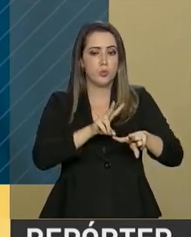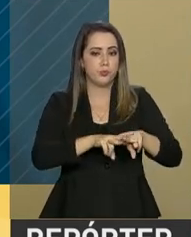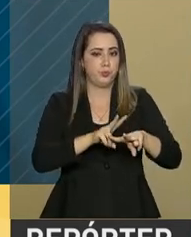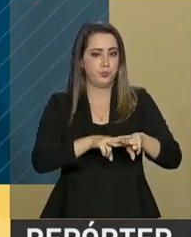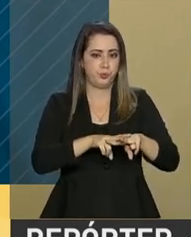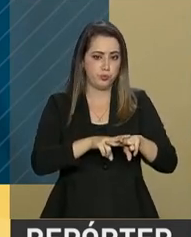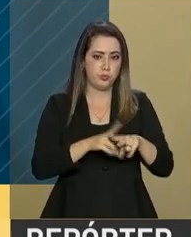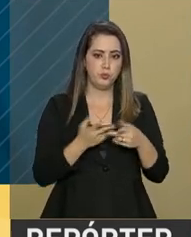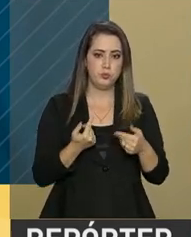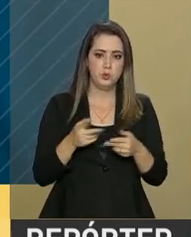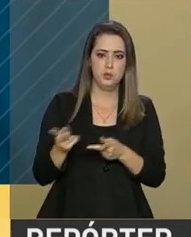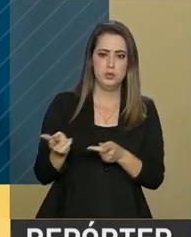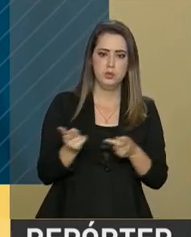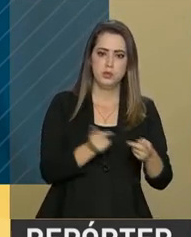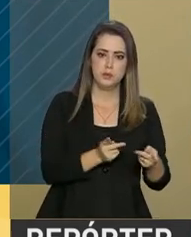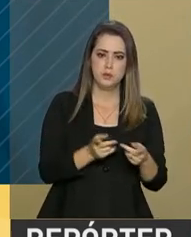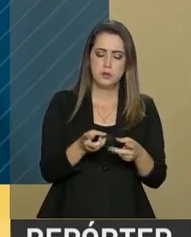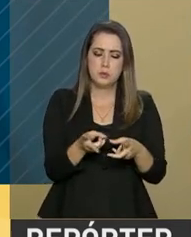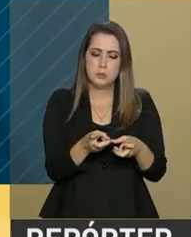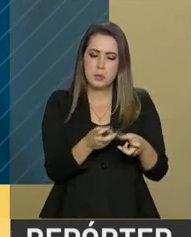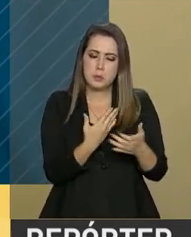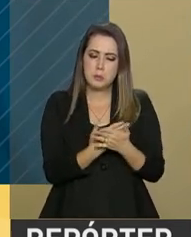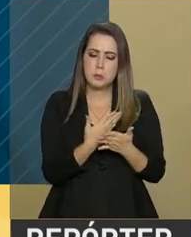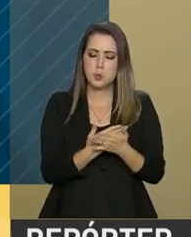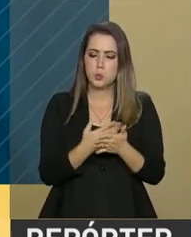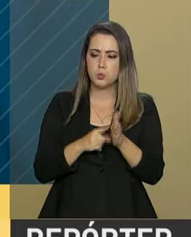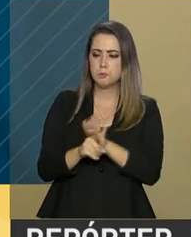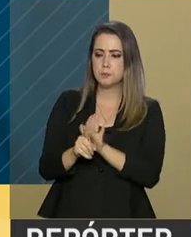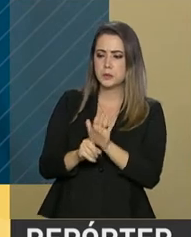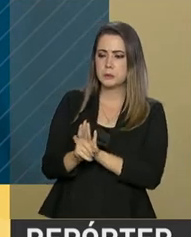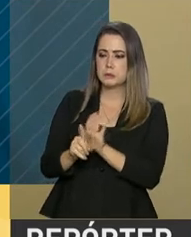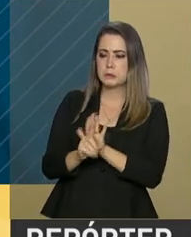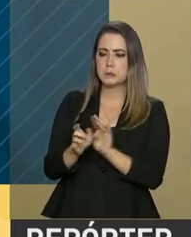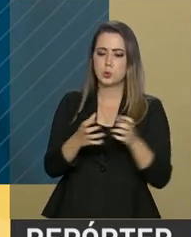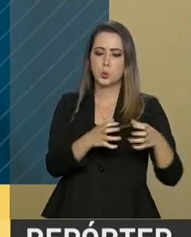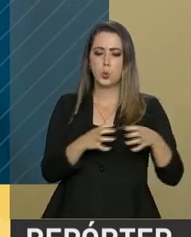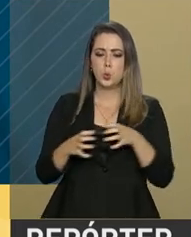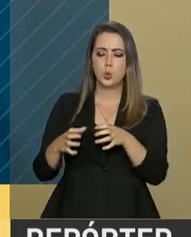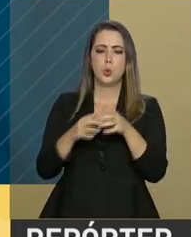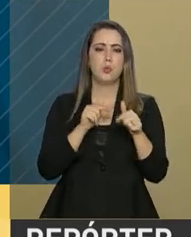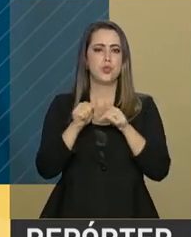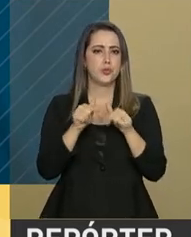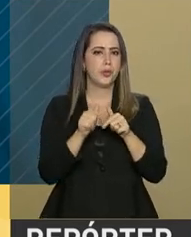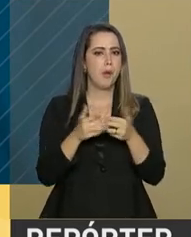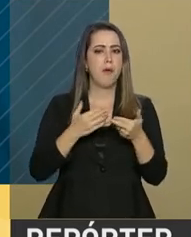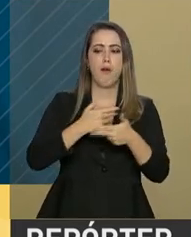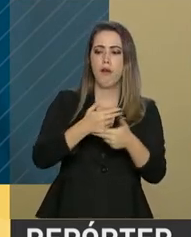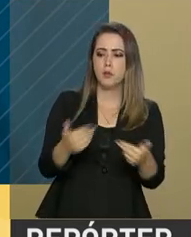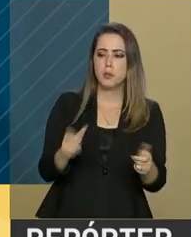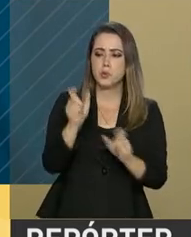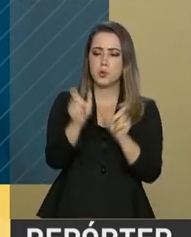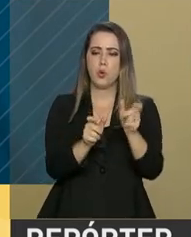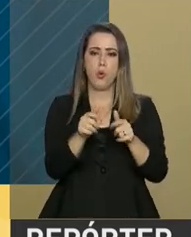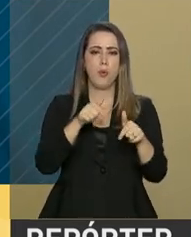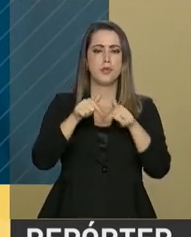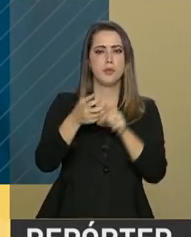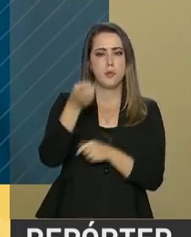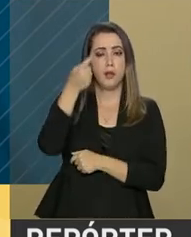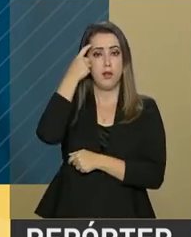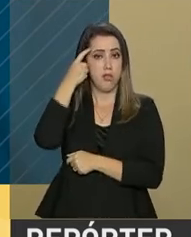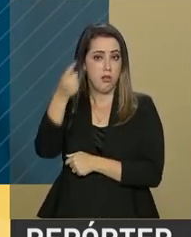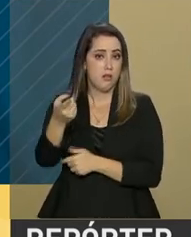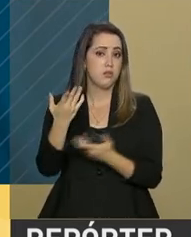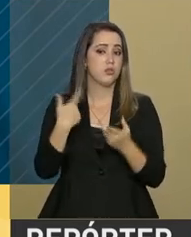nessa nessas visitas nesse diagnóstico for estudar as áreas funcionais de pessoal física inteligente operações